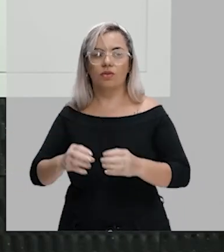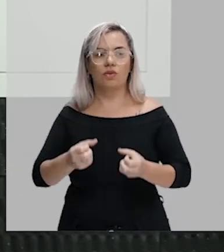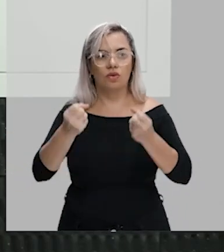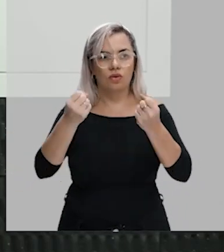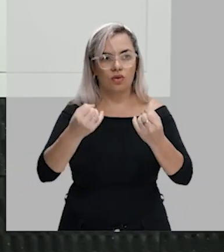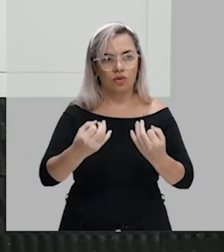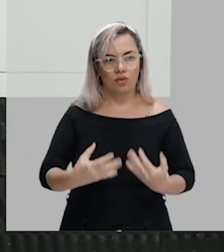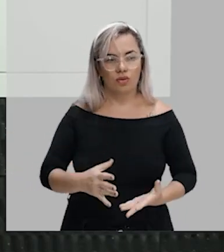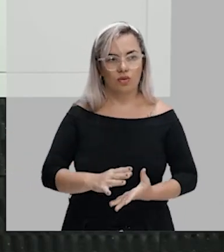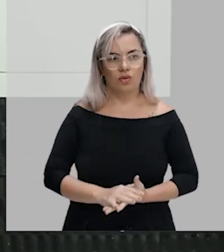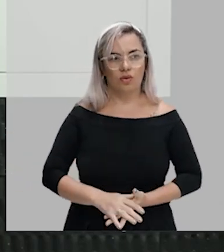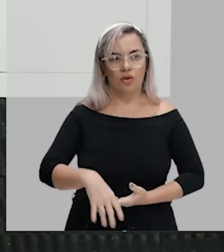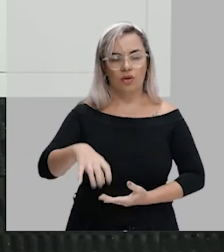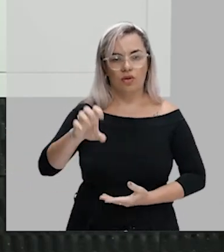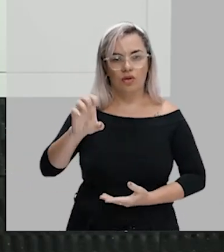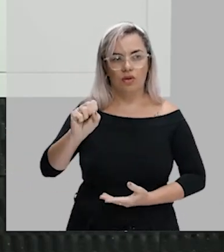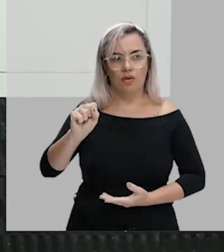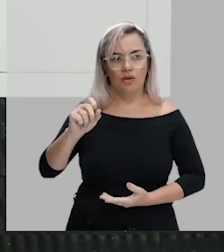do